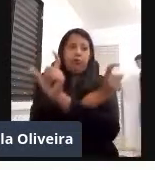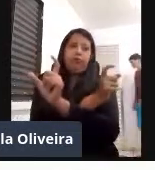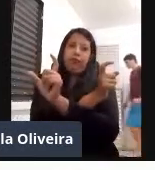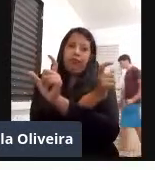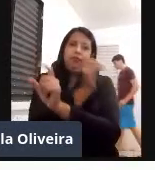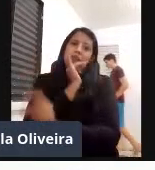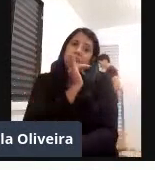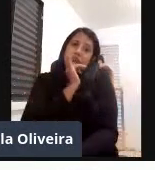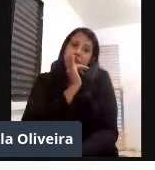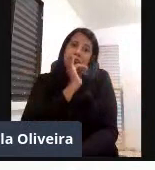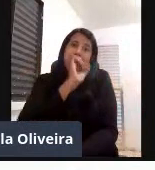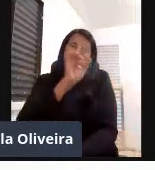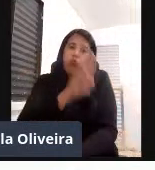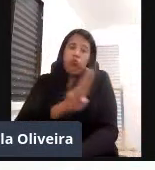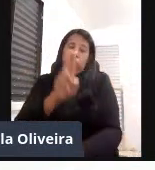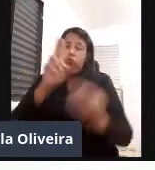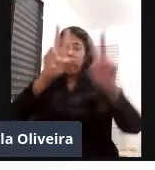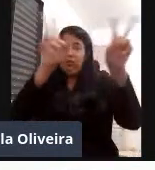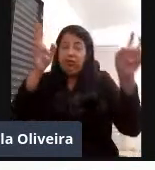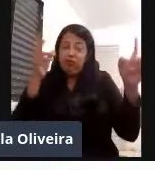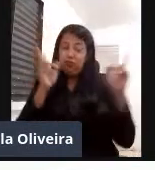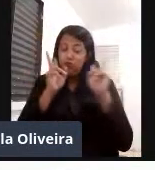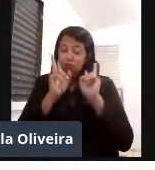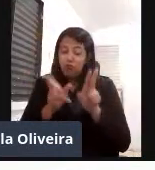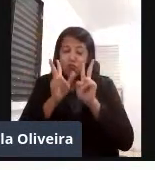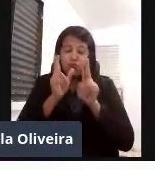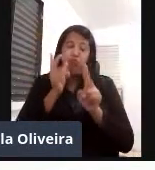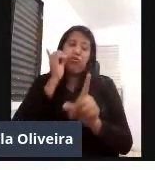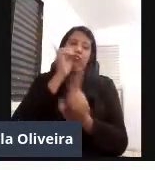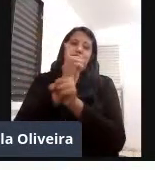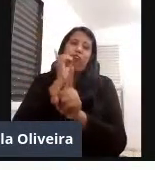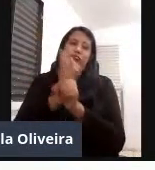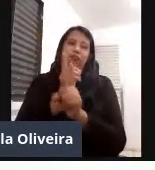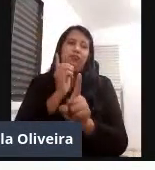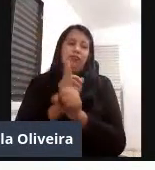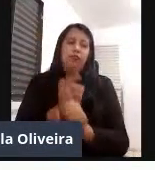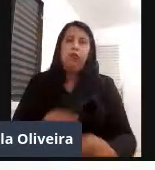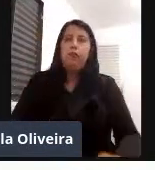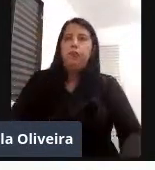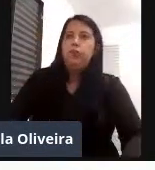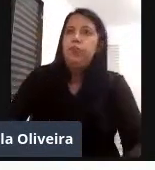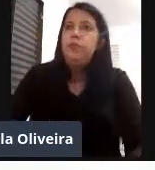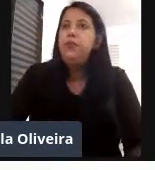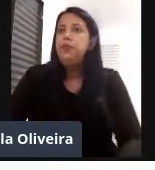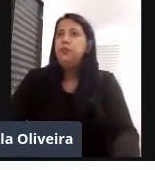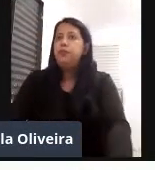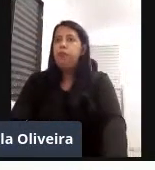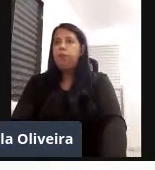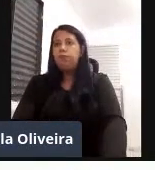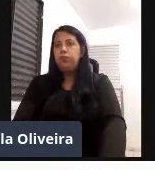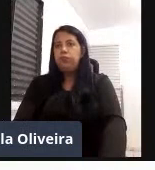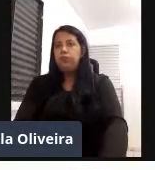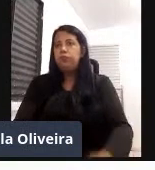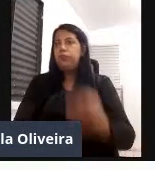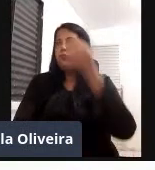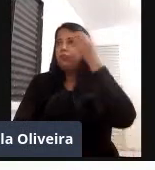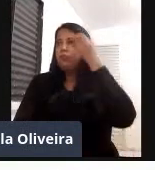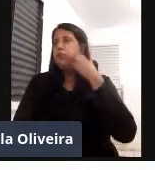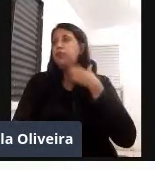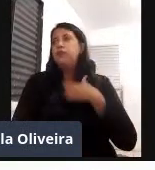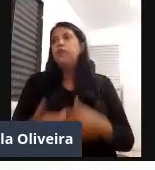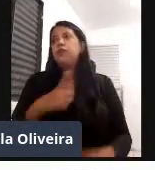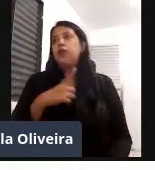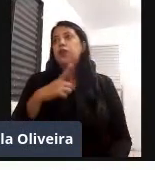Resultado com o termo e a ordem exata, certo? A gente também tem, também existe